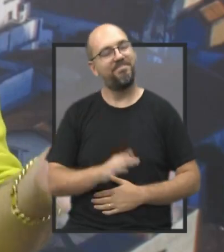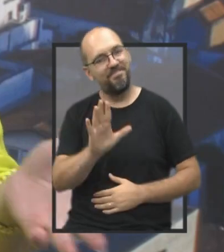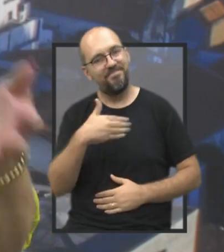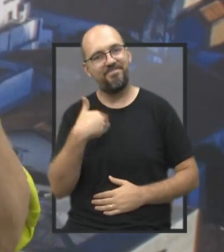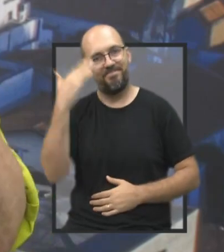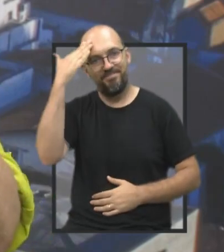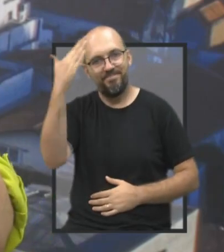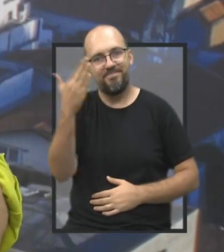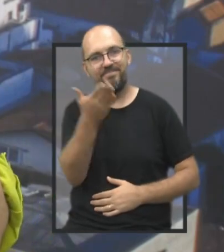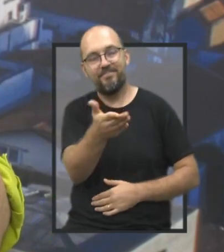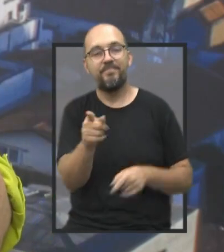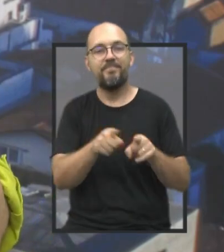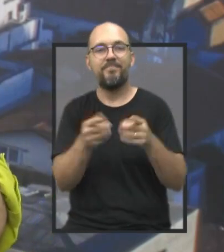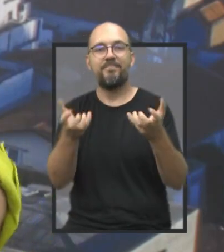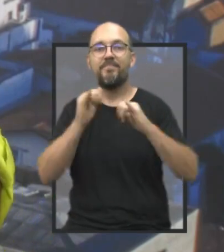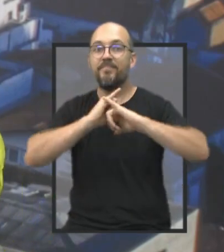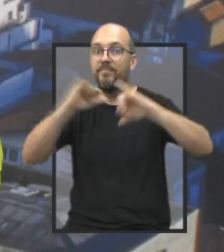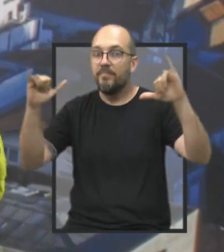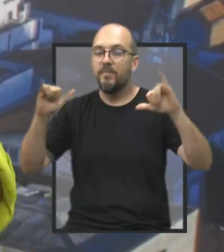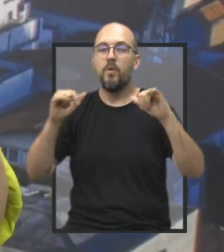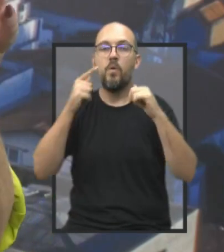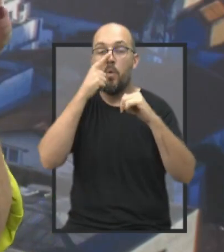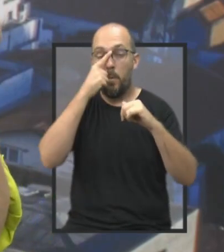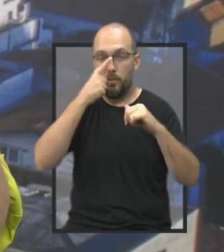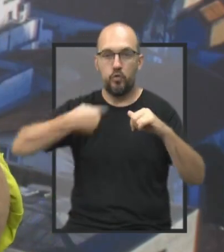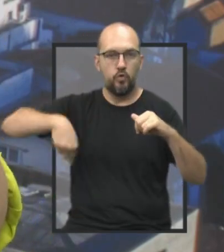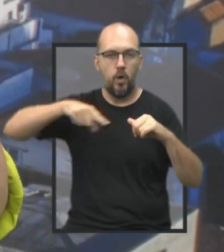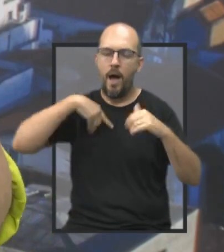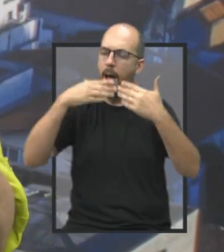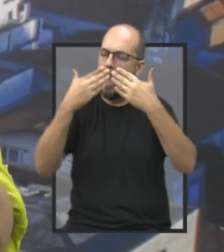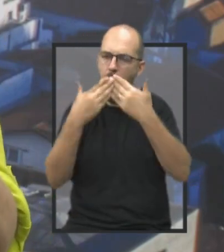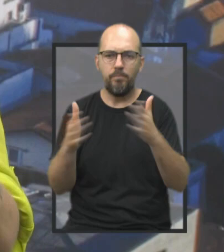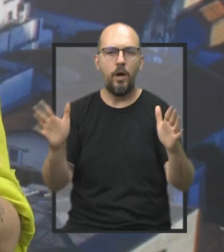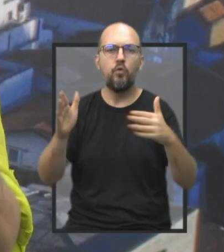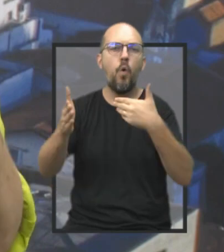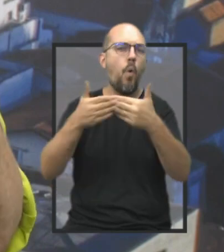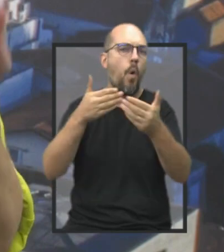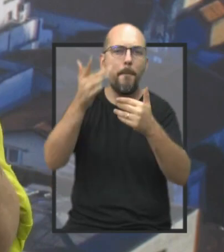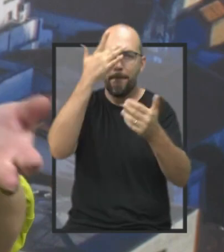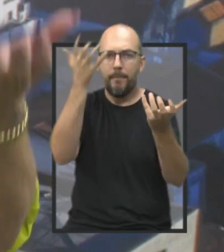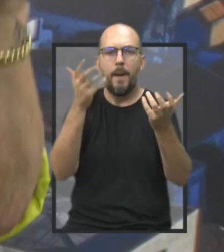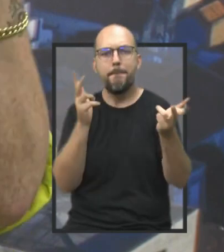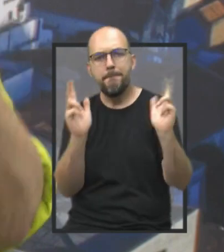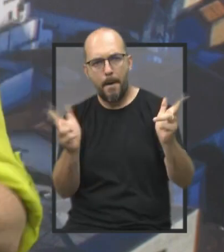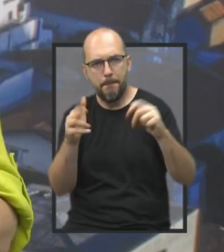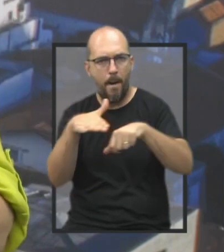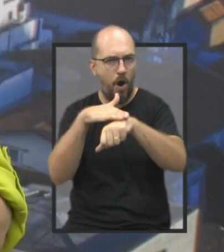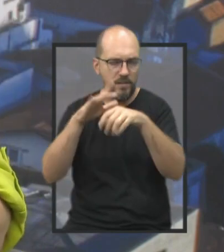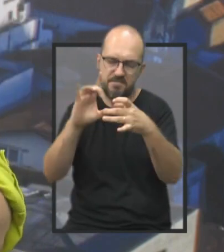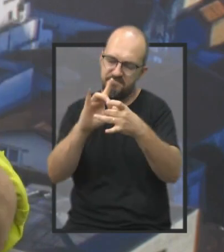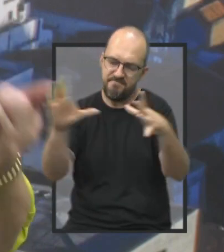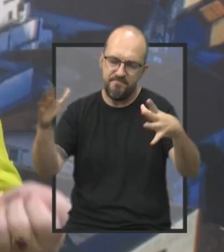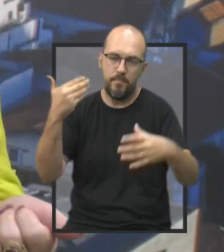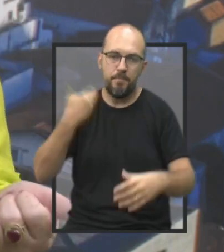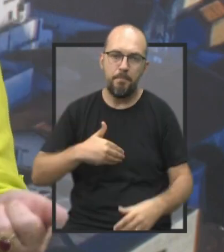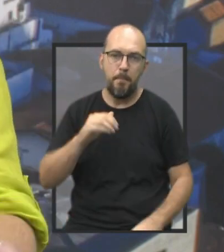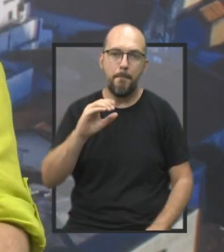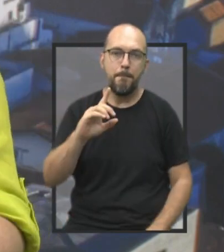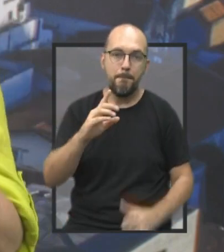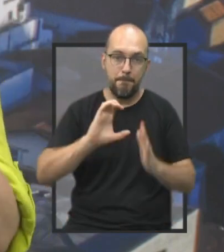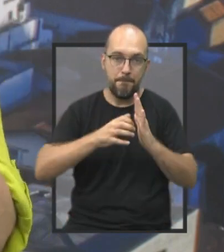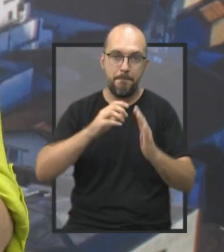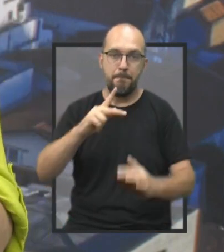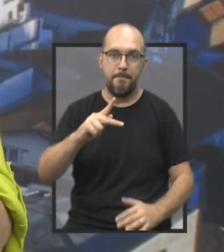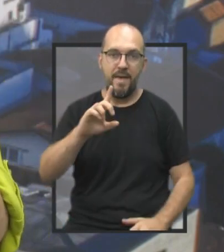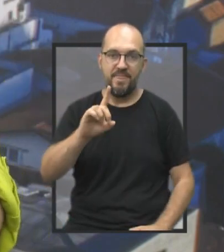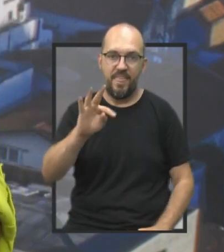agradeço, né, e quero dizer que nós temos aí todo o espaço do mundo. Quem quiser bater um papo, o PDT, eu estou à frente do partido junto com o